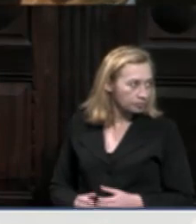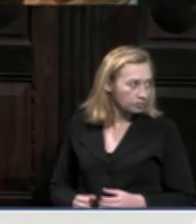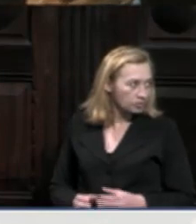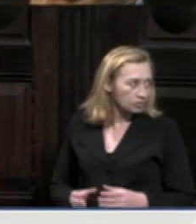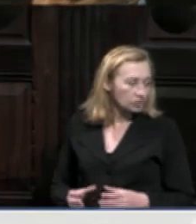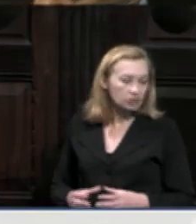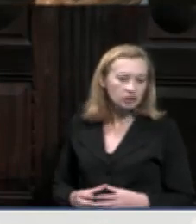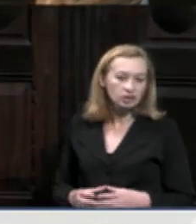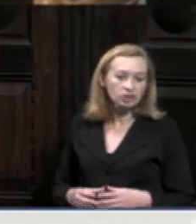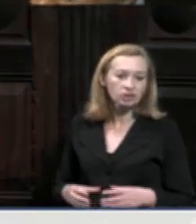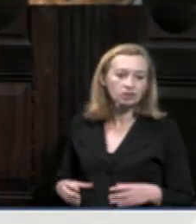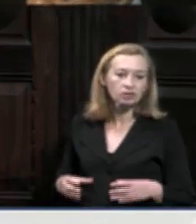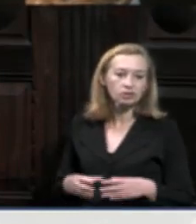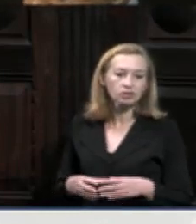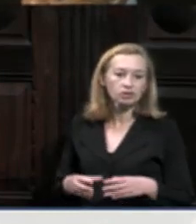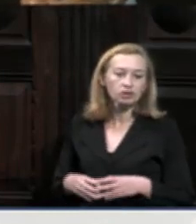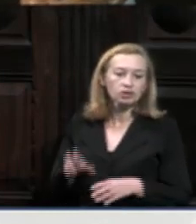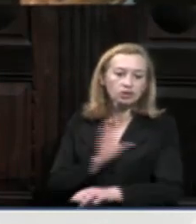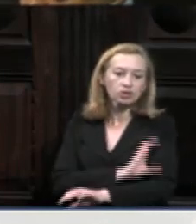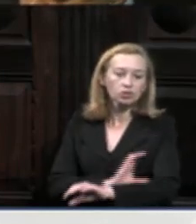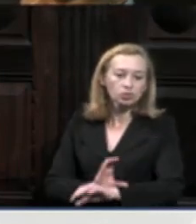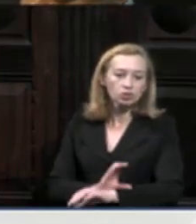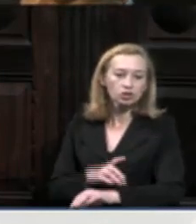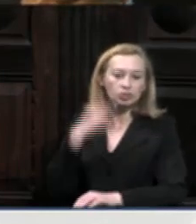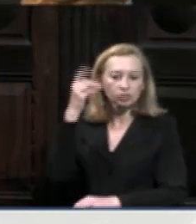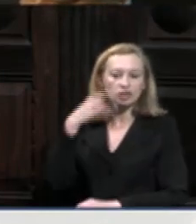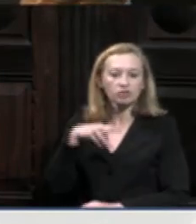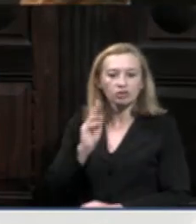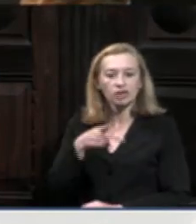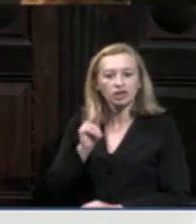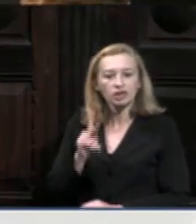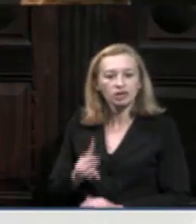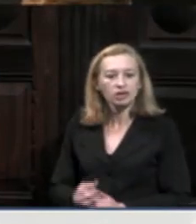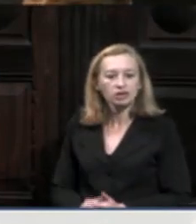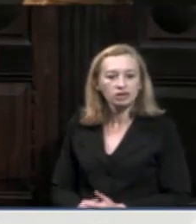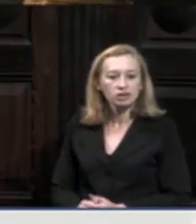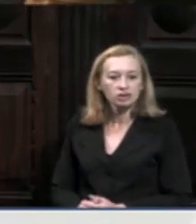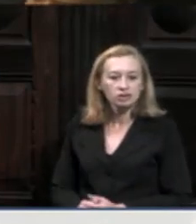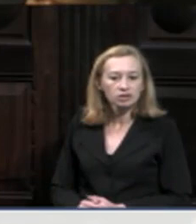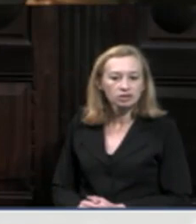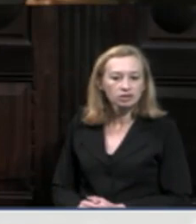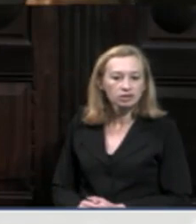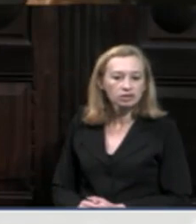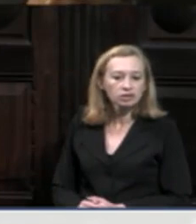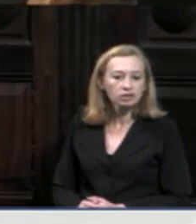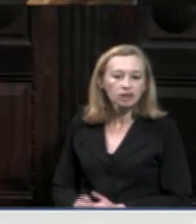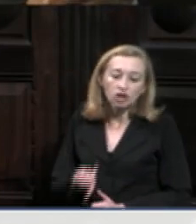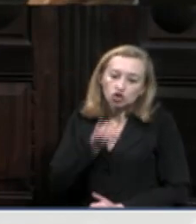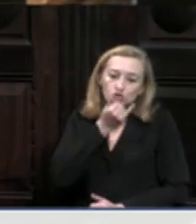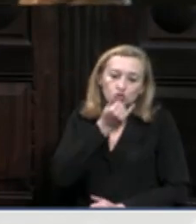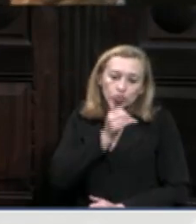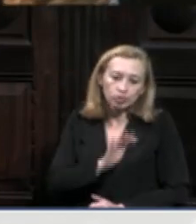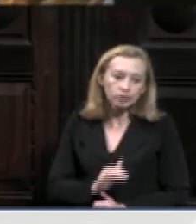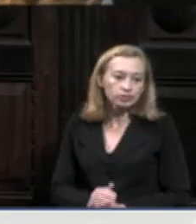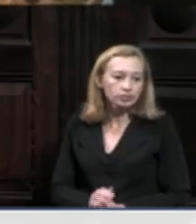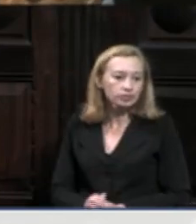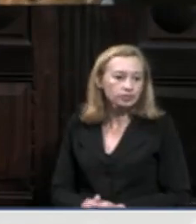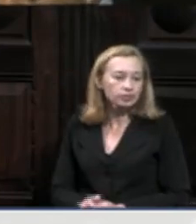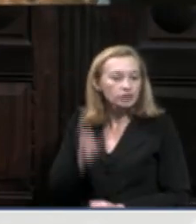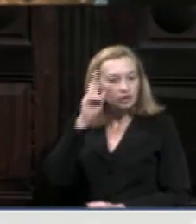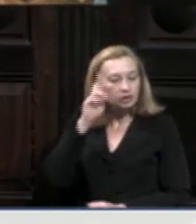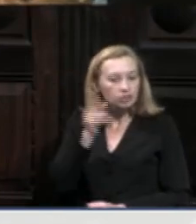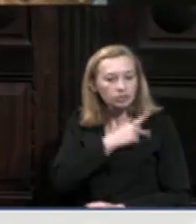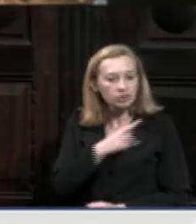o deputado Valdeir. Ah, você deu? Pode então, ser? Desculpa. Senhor